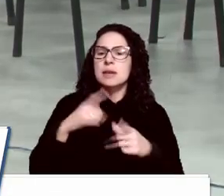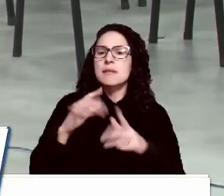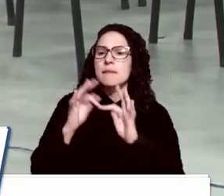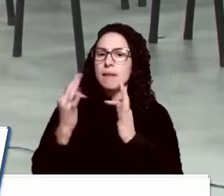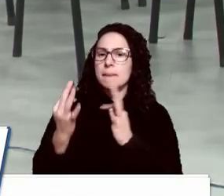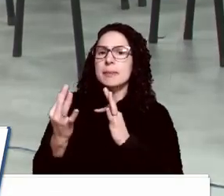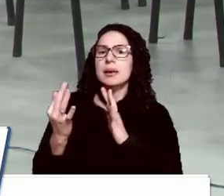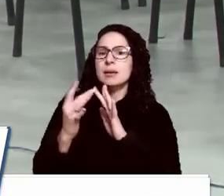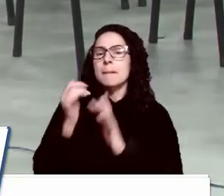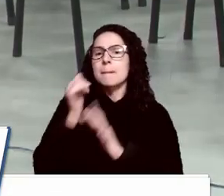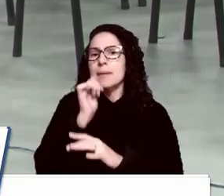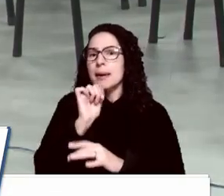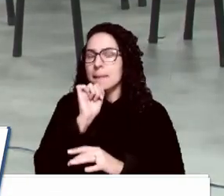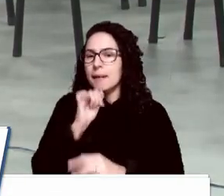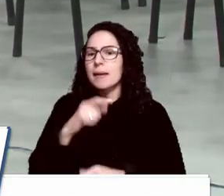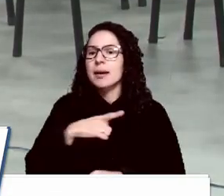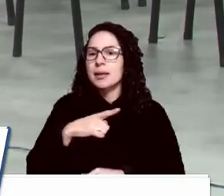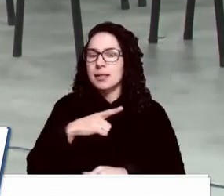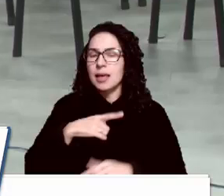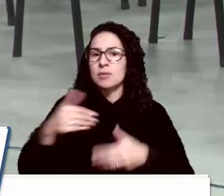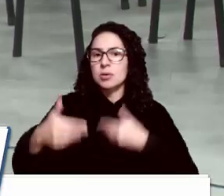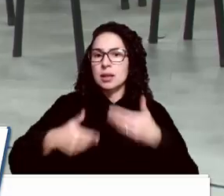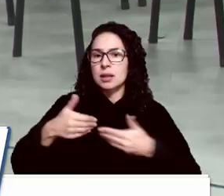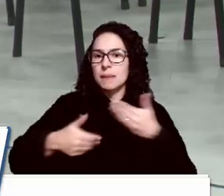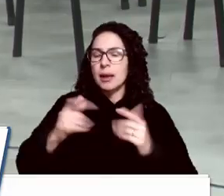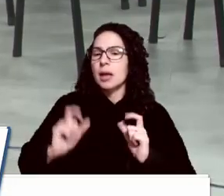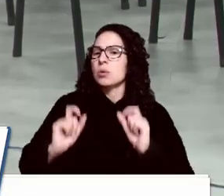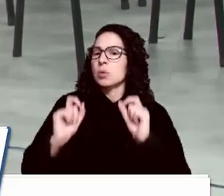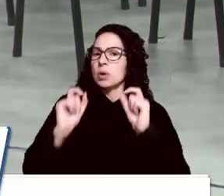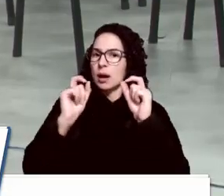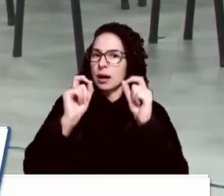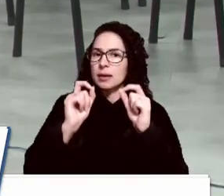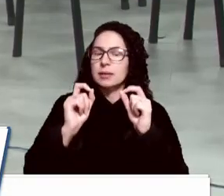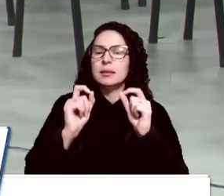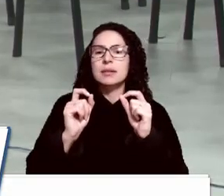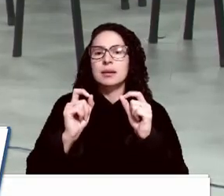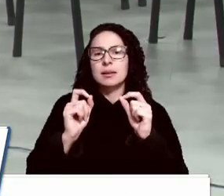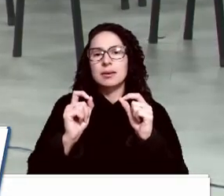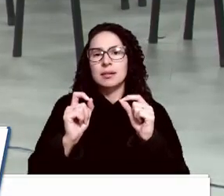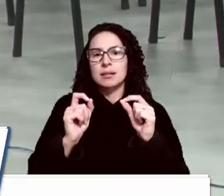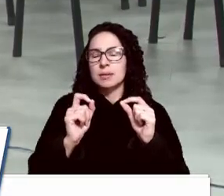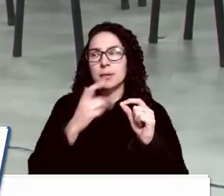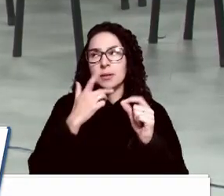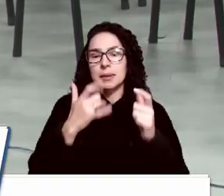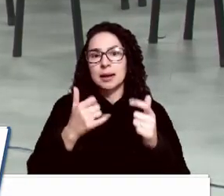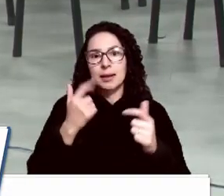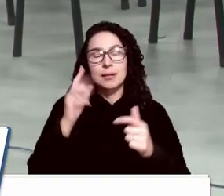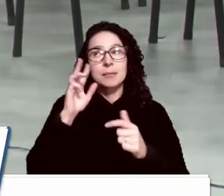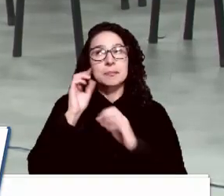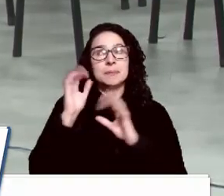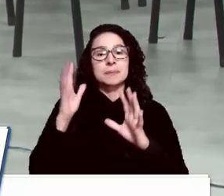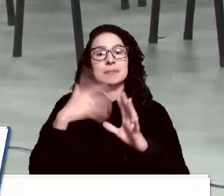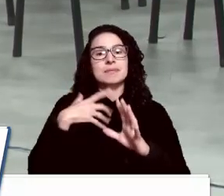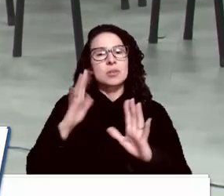minha mãe passou por um tratamento oncológico. Eu não posso falar muito, senão me vem à mente aqui tudo que a